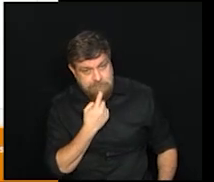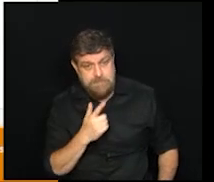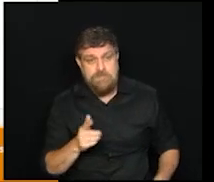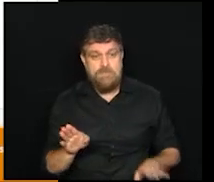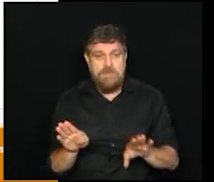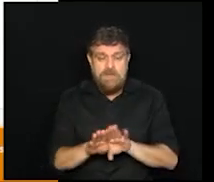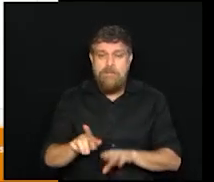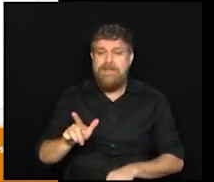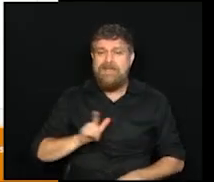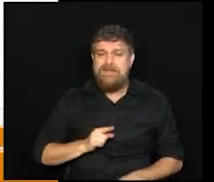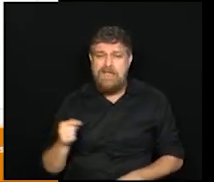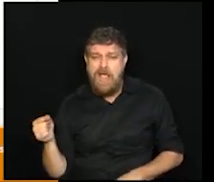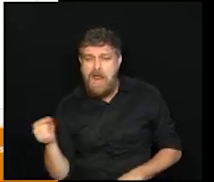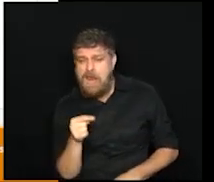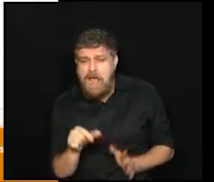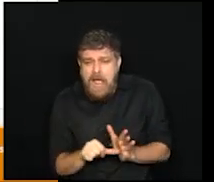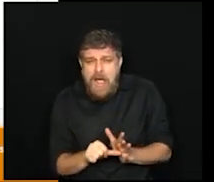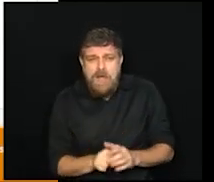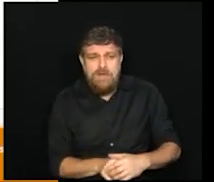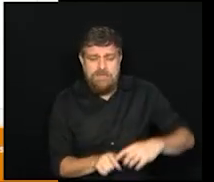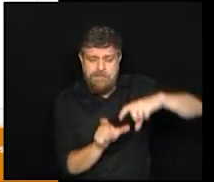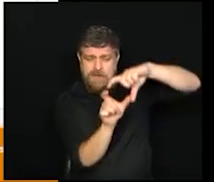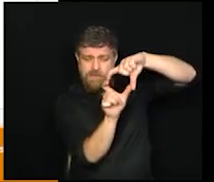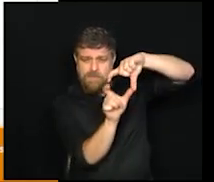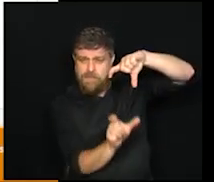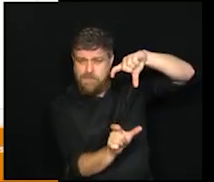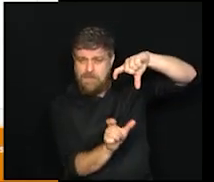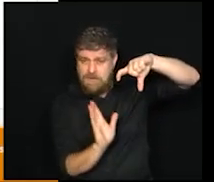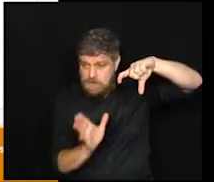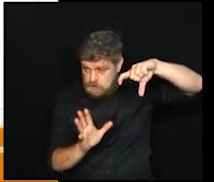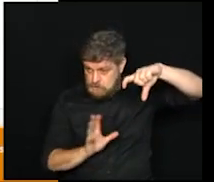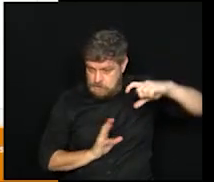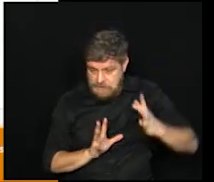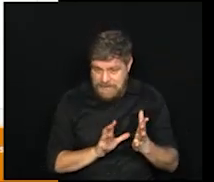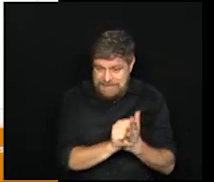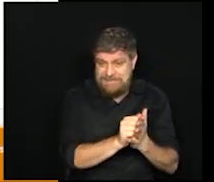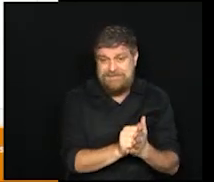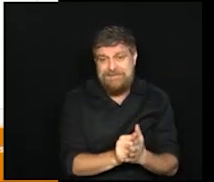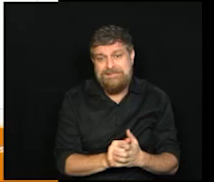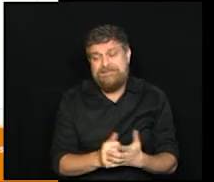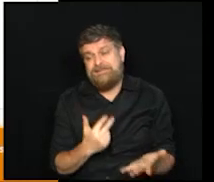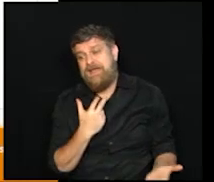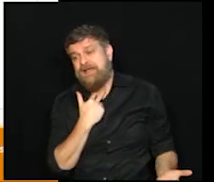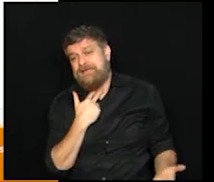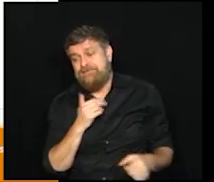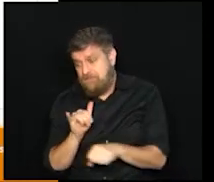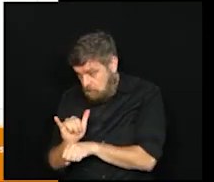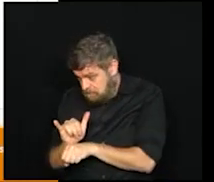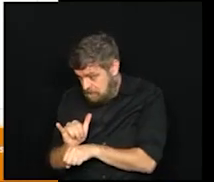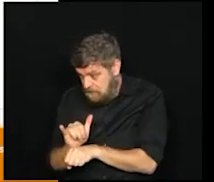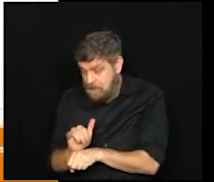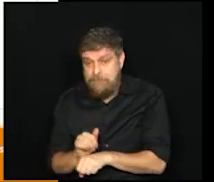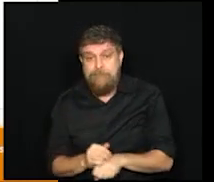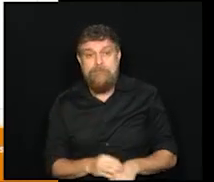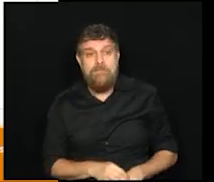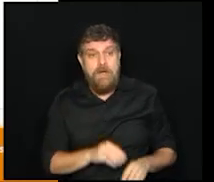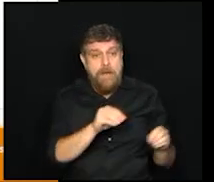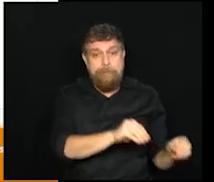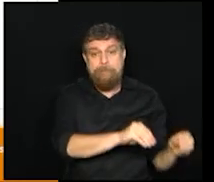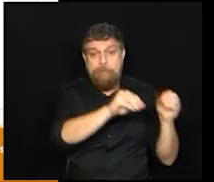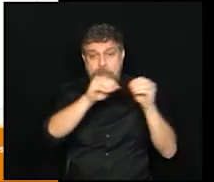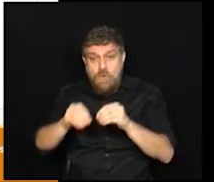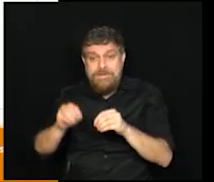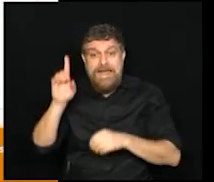inclusive, lá no primeiro quadro à esquerda, já fez o seu agendamento e não pode comparecer? Você pode consultar a data e